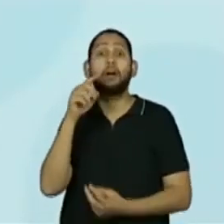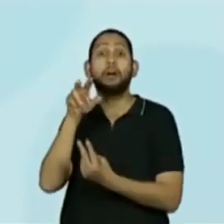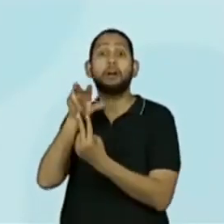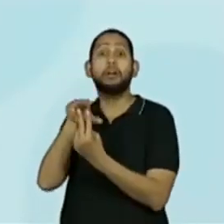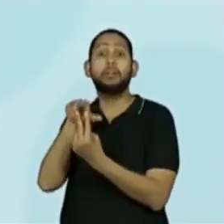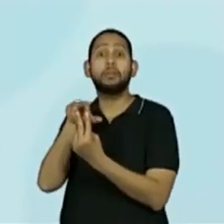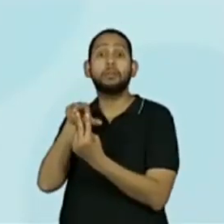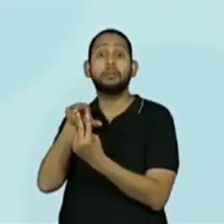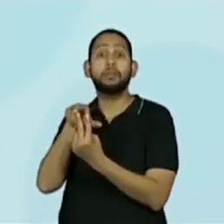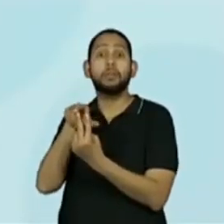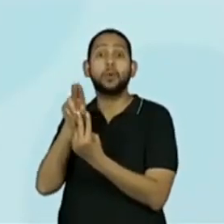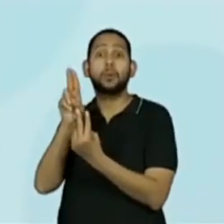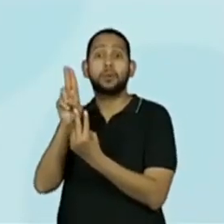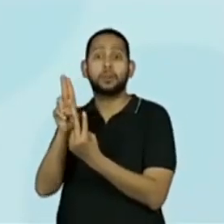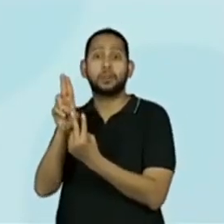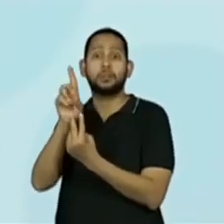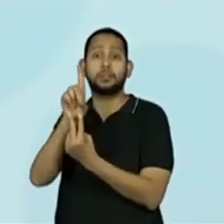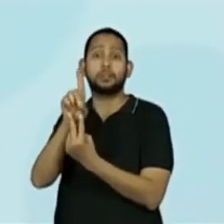dois algarismos.